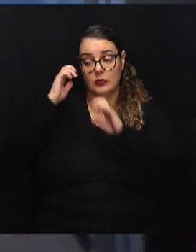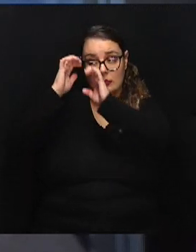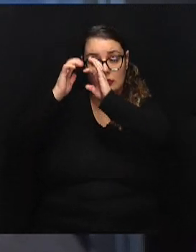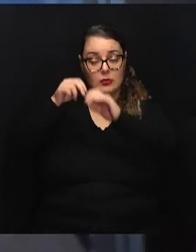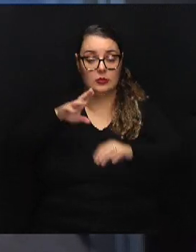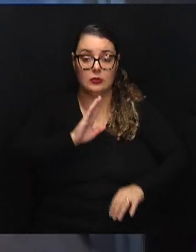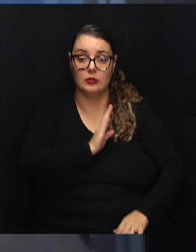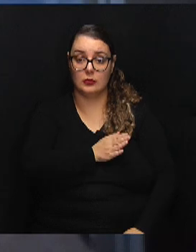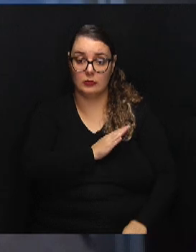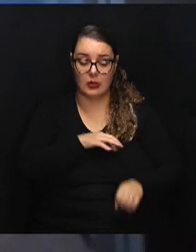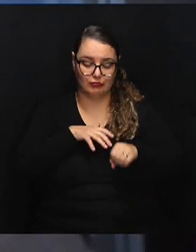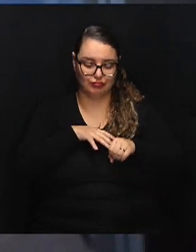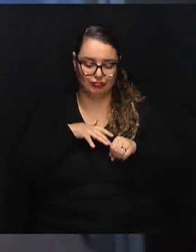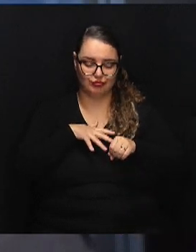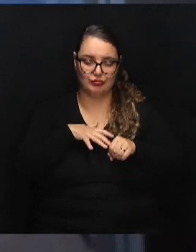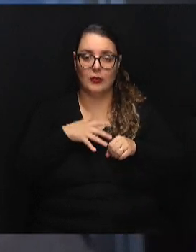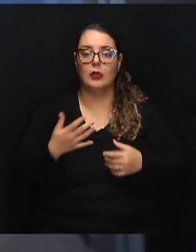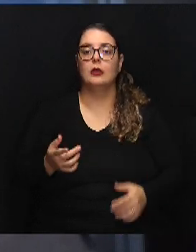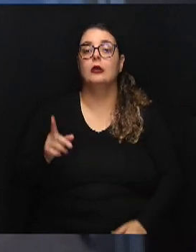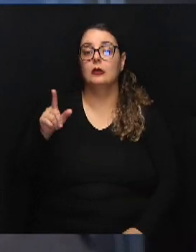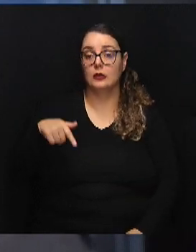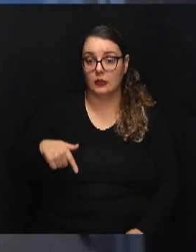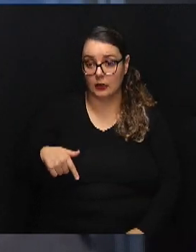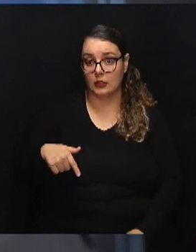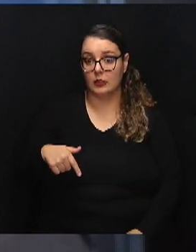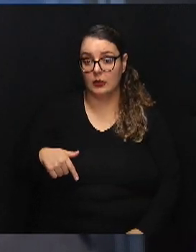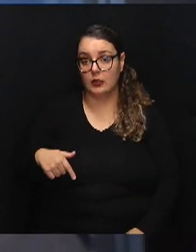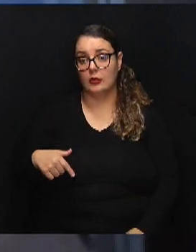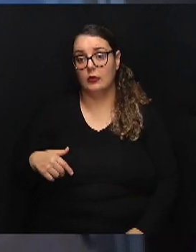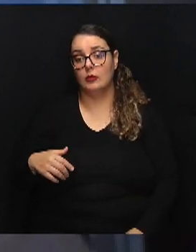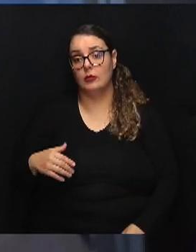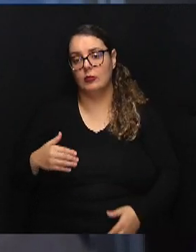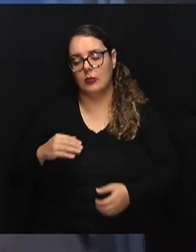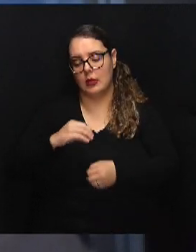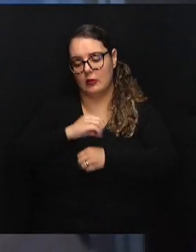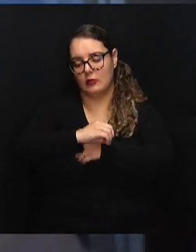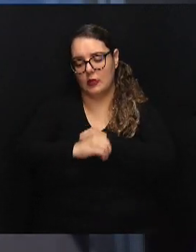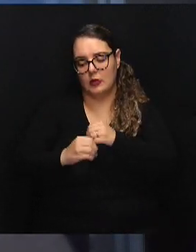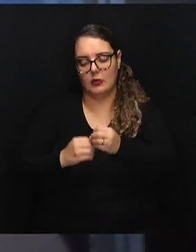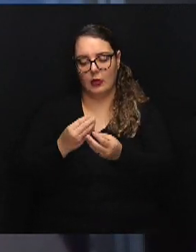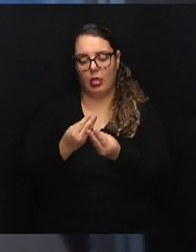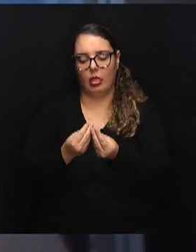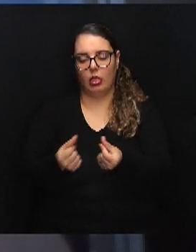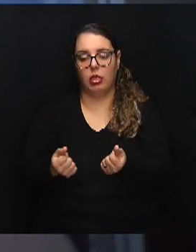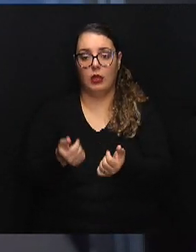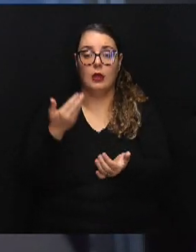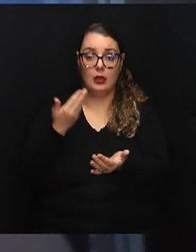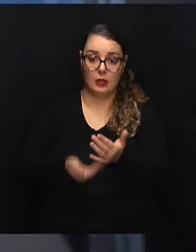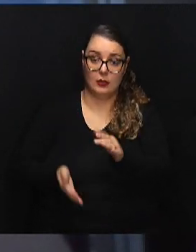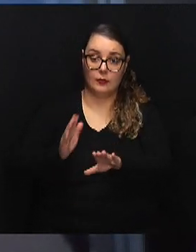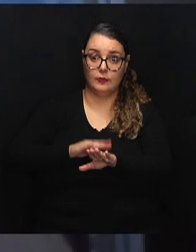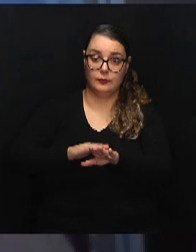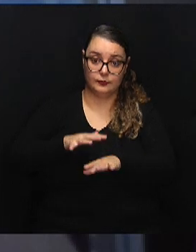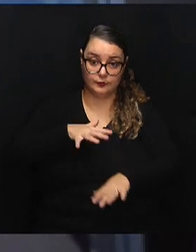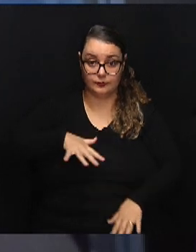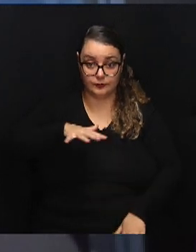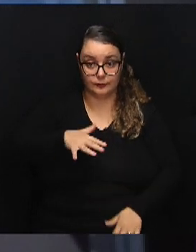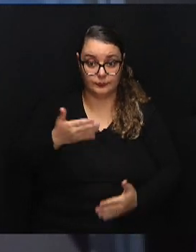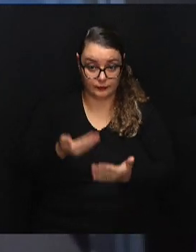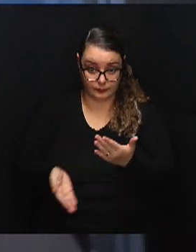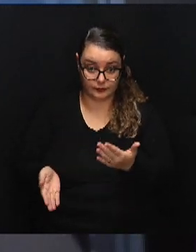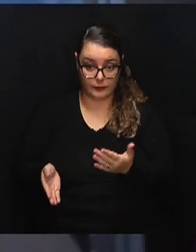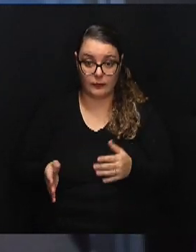coração, ocorre uma morte celular e a gente perde um pouco de função relacionada àquela área.